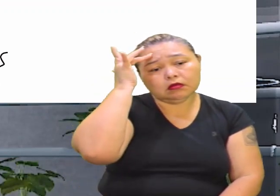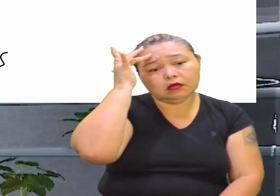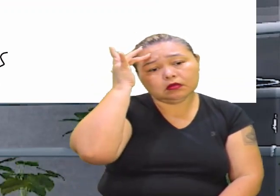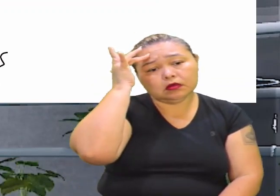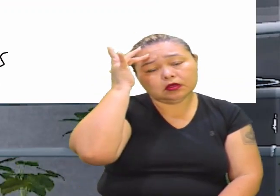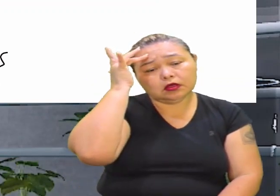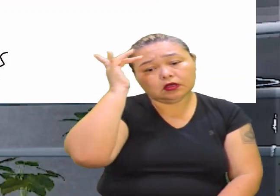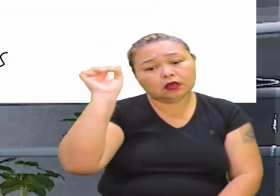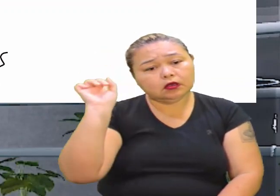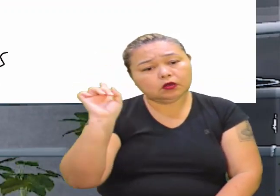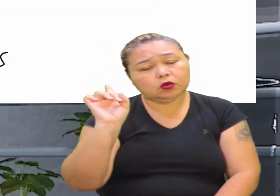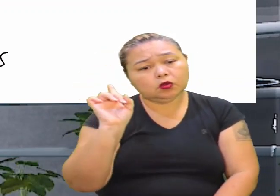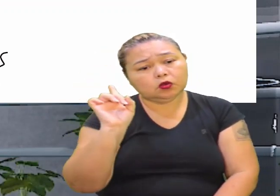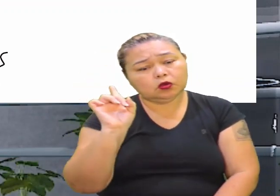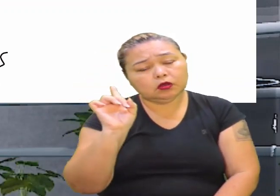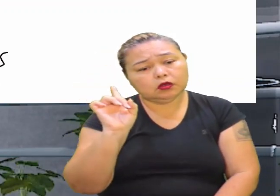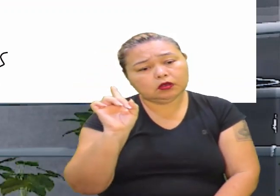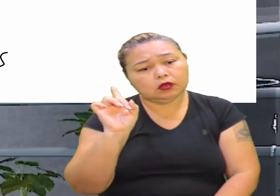se entrar,